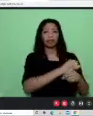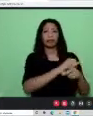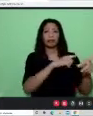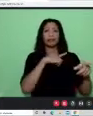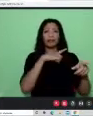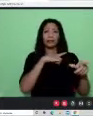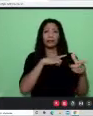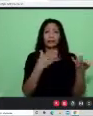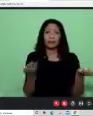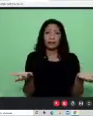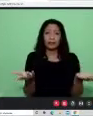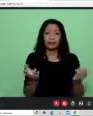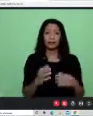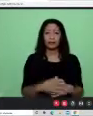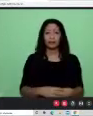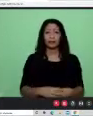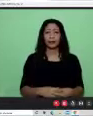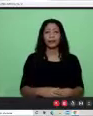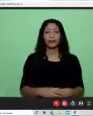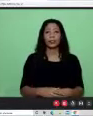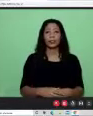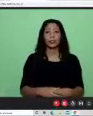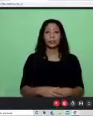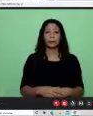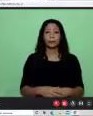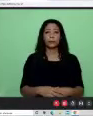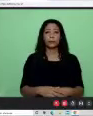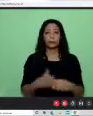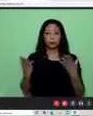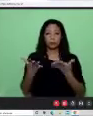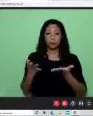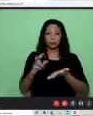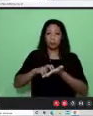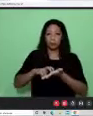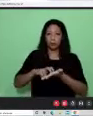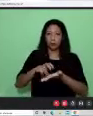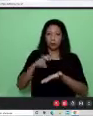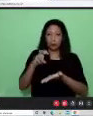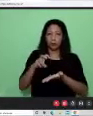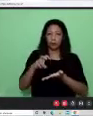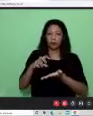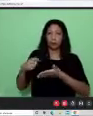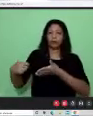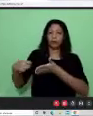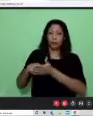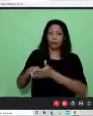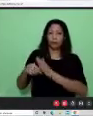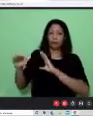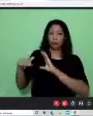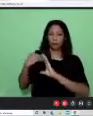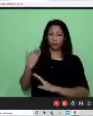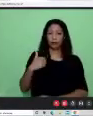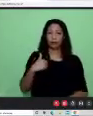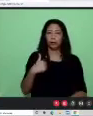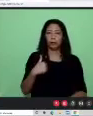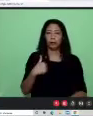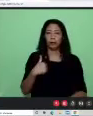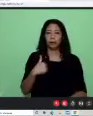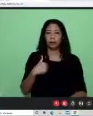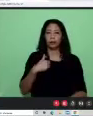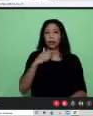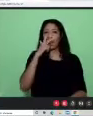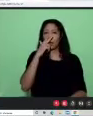Então, hoje pela manhã, Ivan, eu recebi também uma denúncia muito parecida com essa de